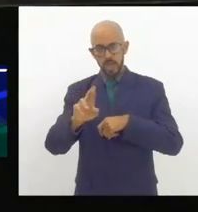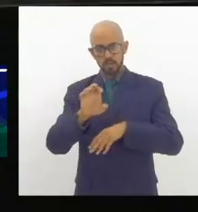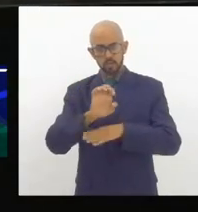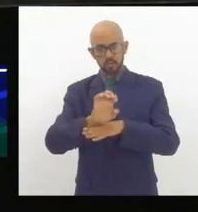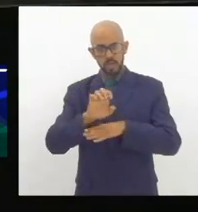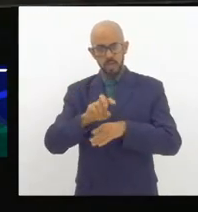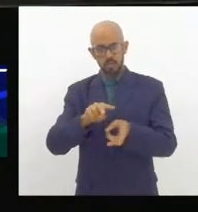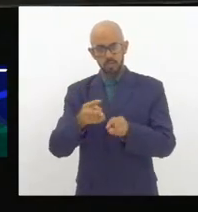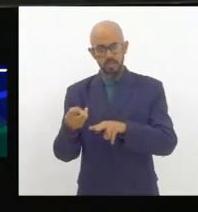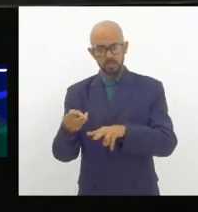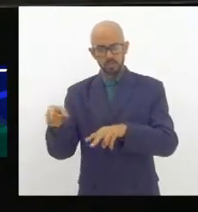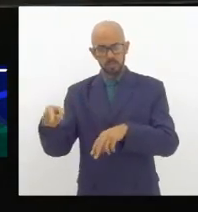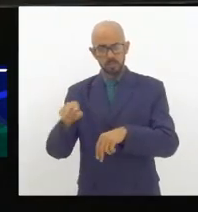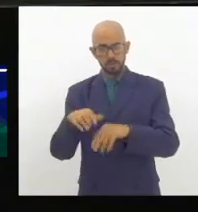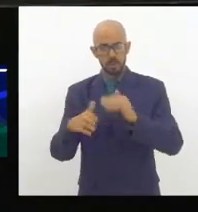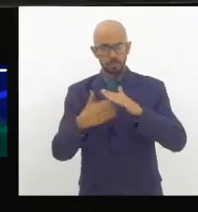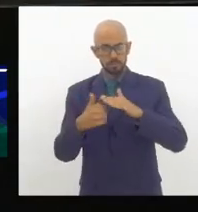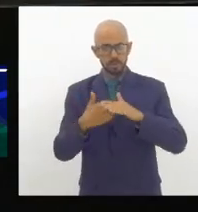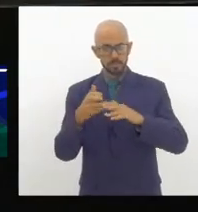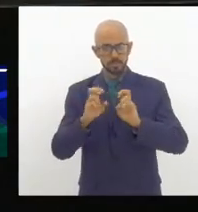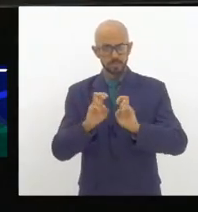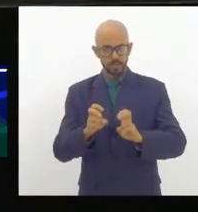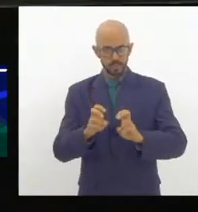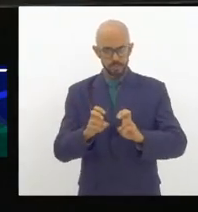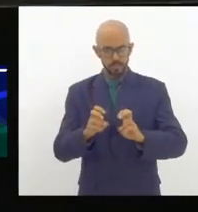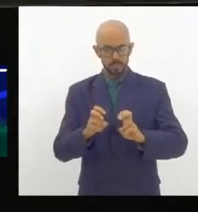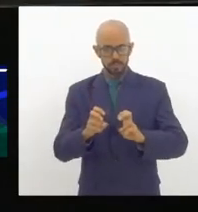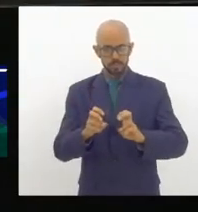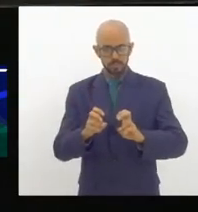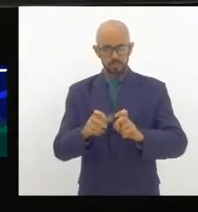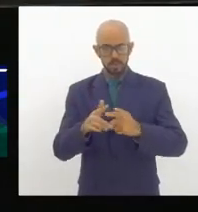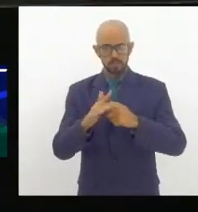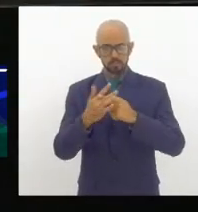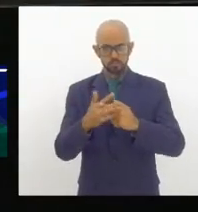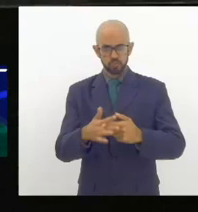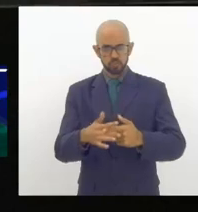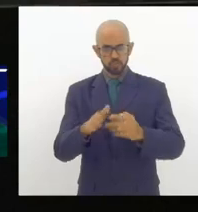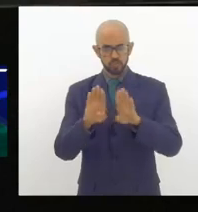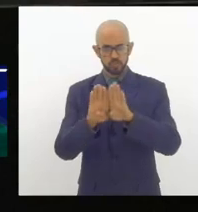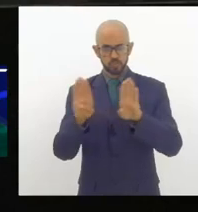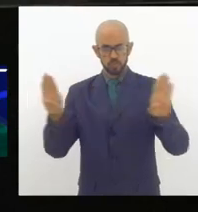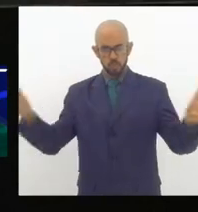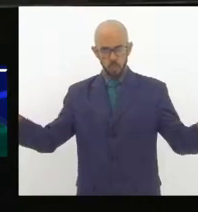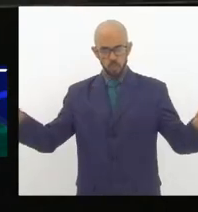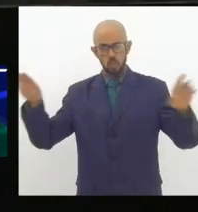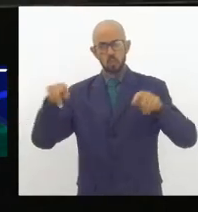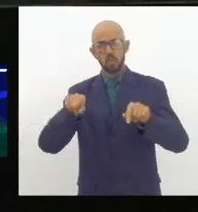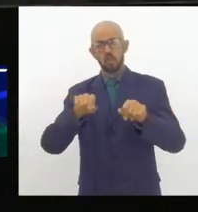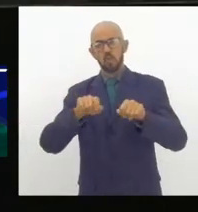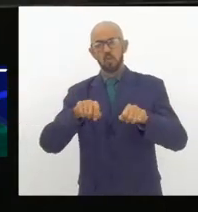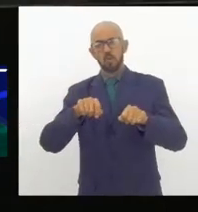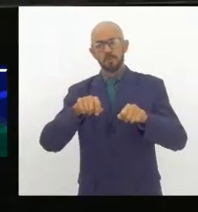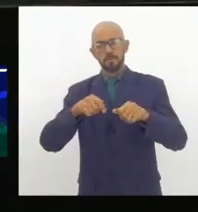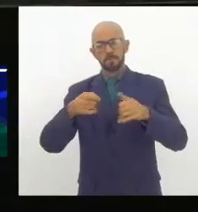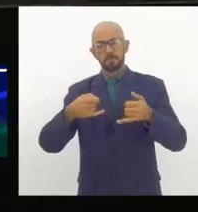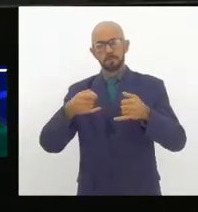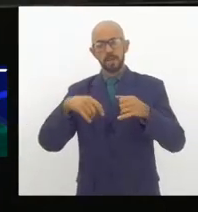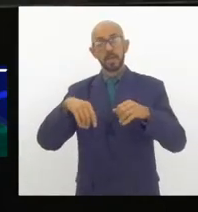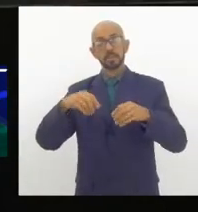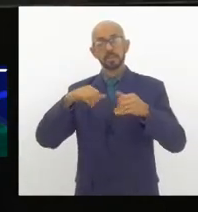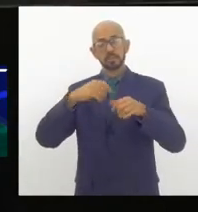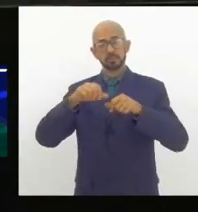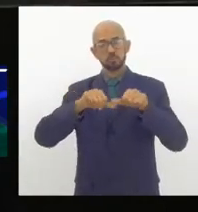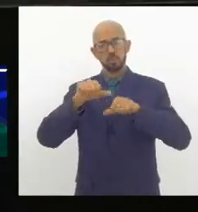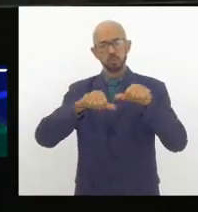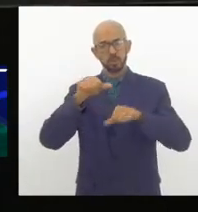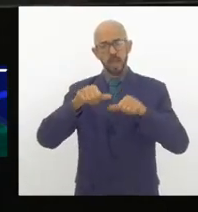para SuperVia para cá SuperVia fazer é conserto de muro fazer instalação subterrânea dos cabos